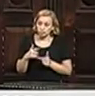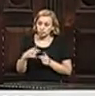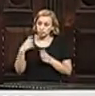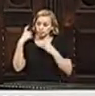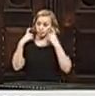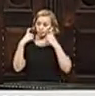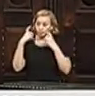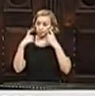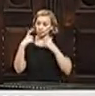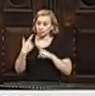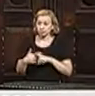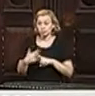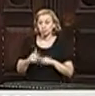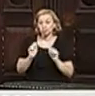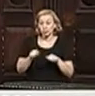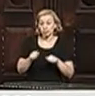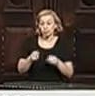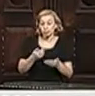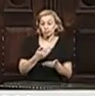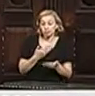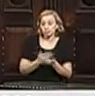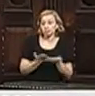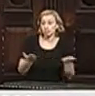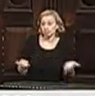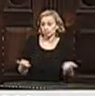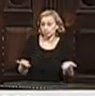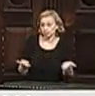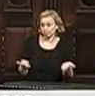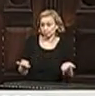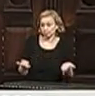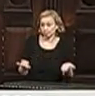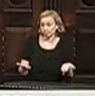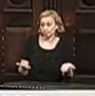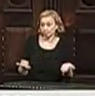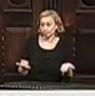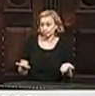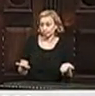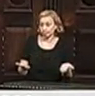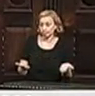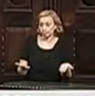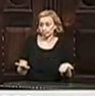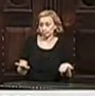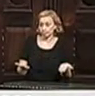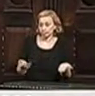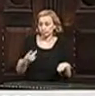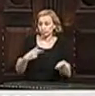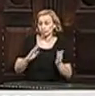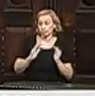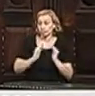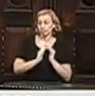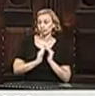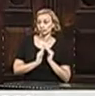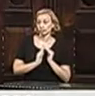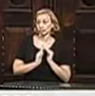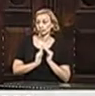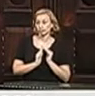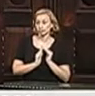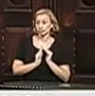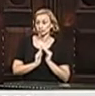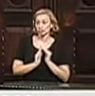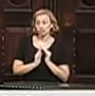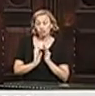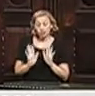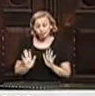valor, o risco de ser inscrito em dívida ativa, que é do seu imóvel. Então, fere